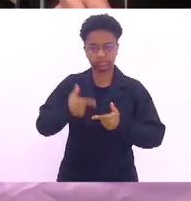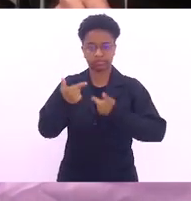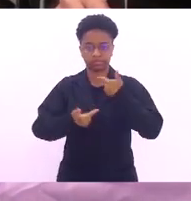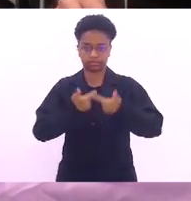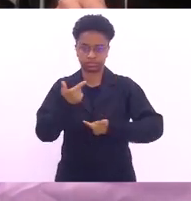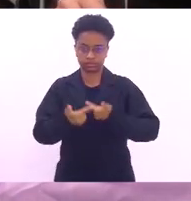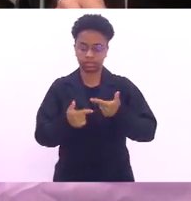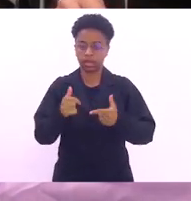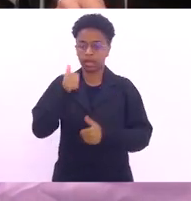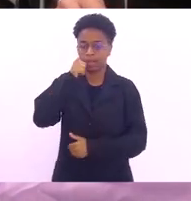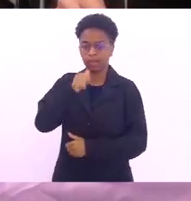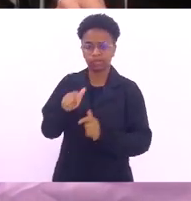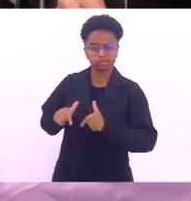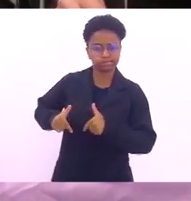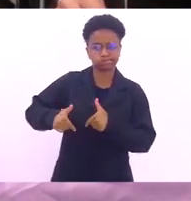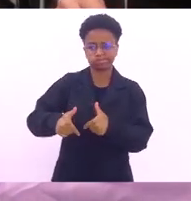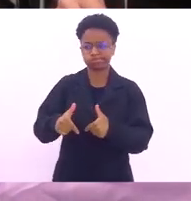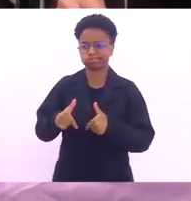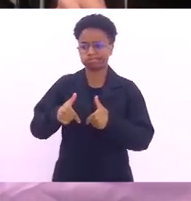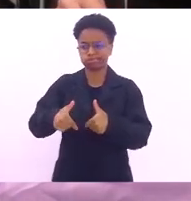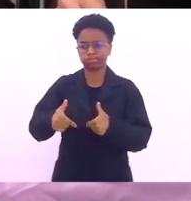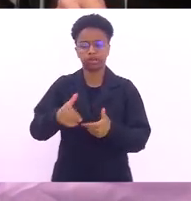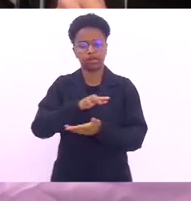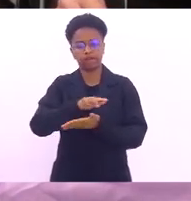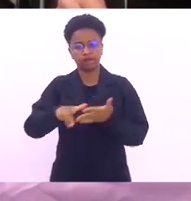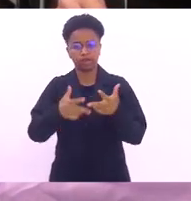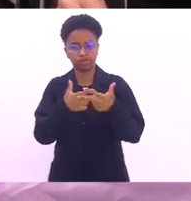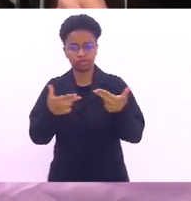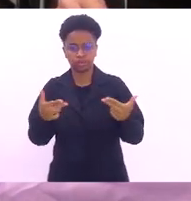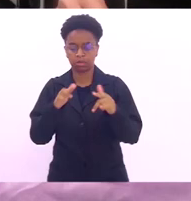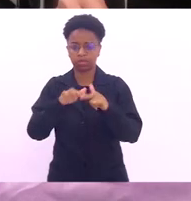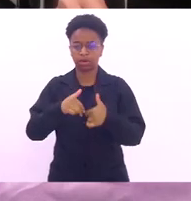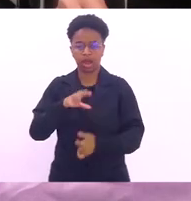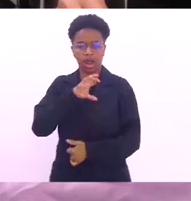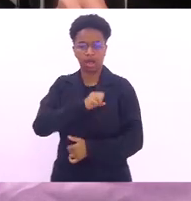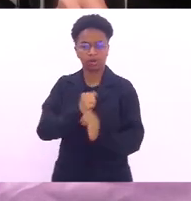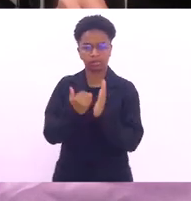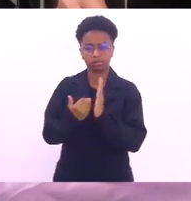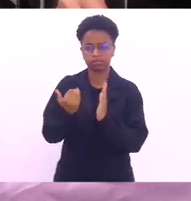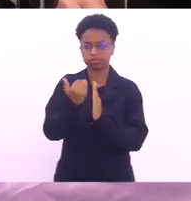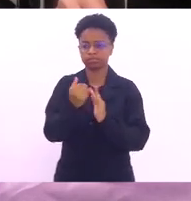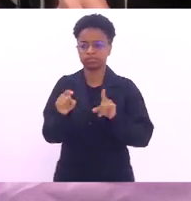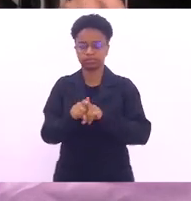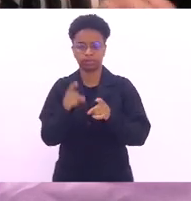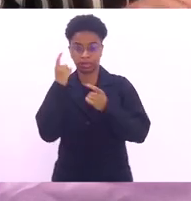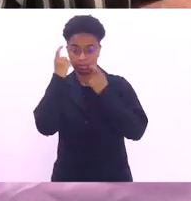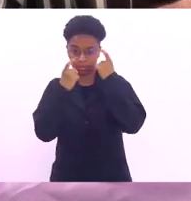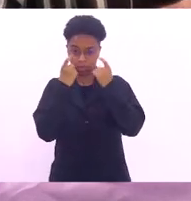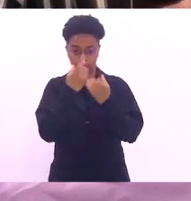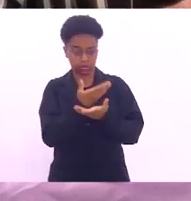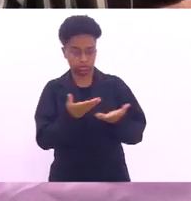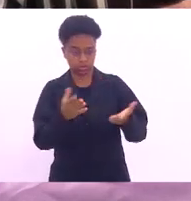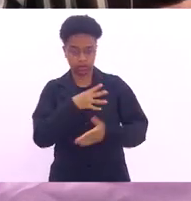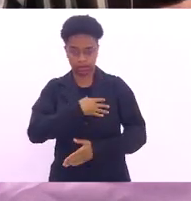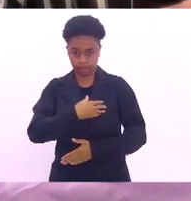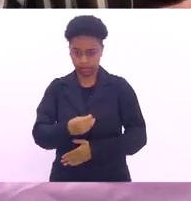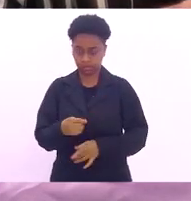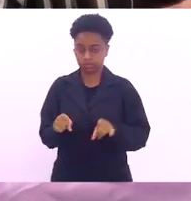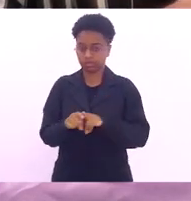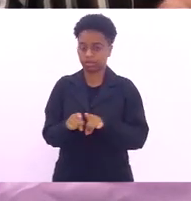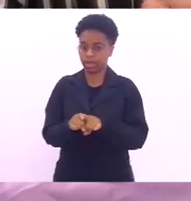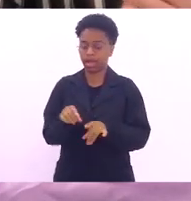enfrenta tantas coisas devido ao seu amor imenso sua preocupação com os filhos e muitas vezes se